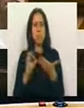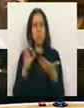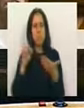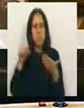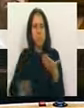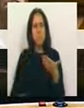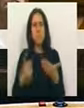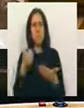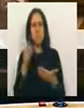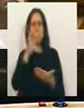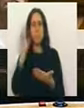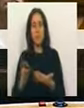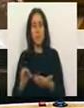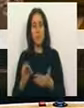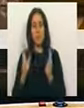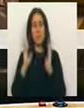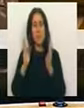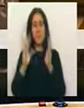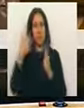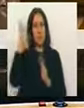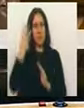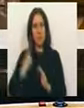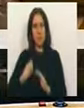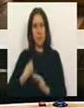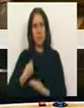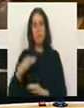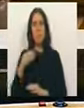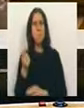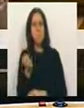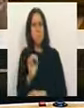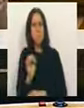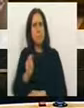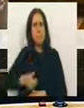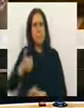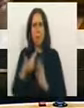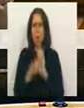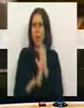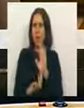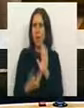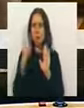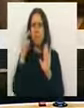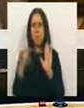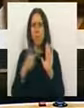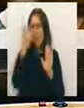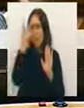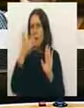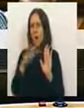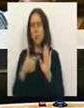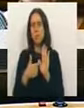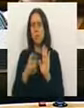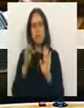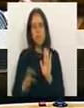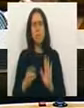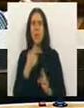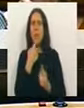a via do infante é tendencialmente gratuita está aqui pra todos consultarem e encararem aquilo que é